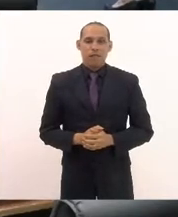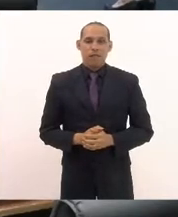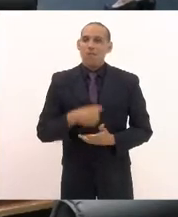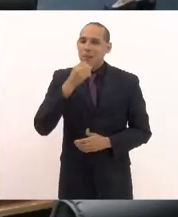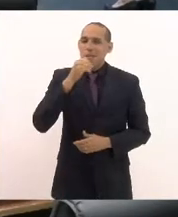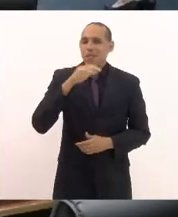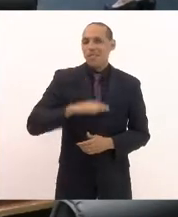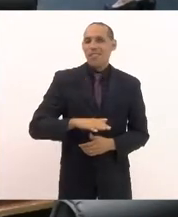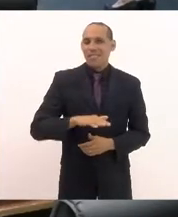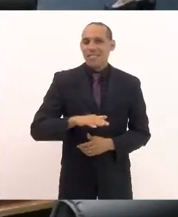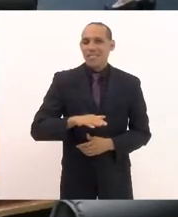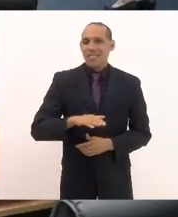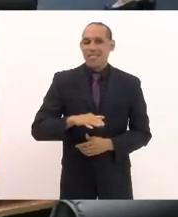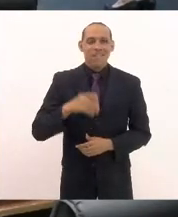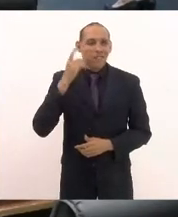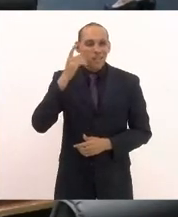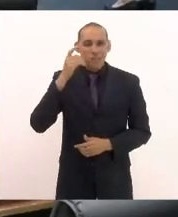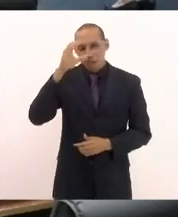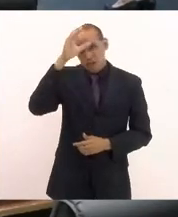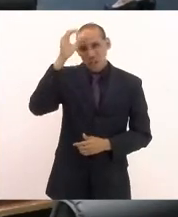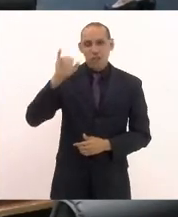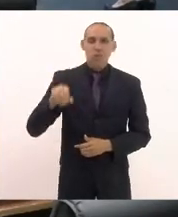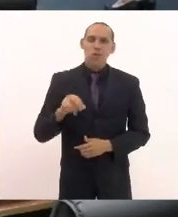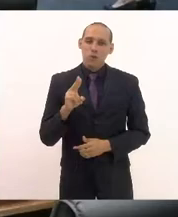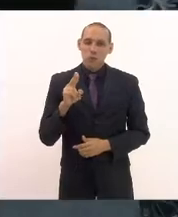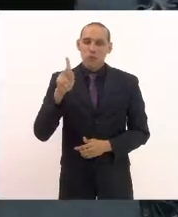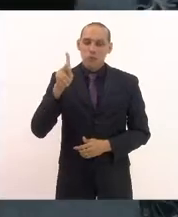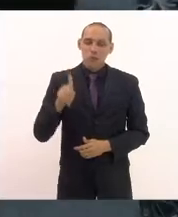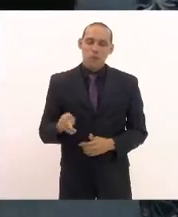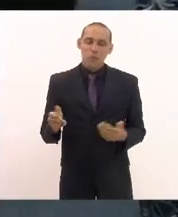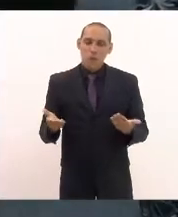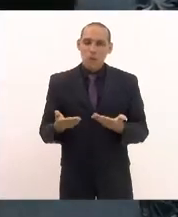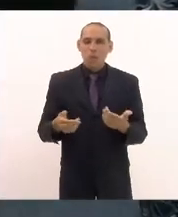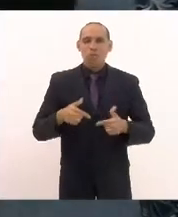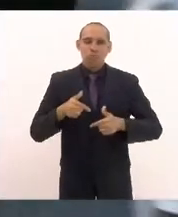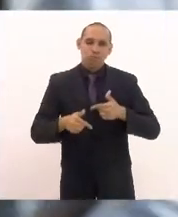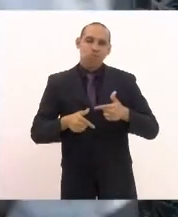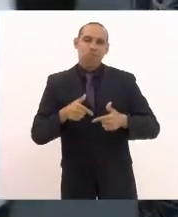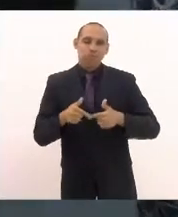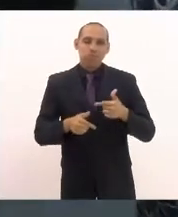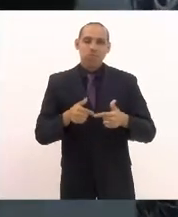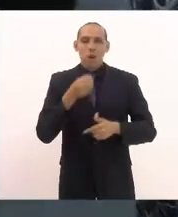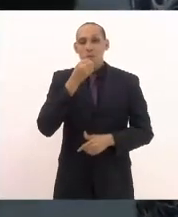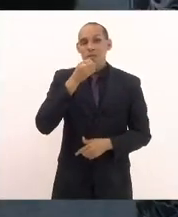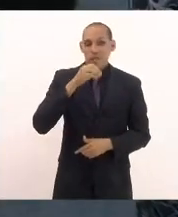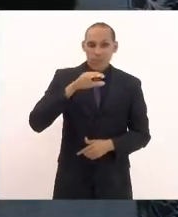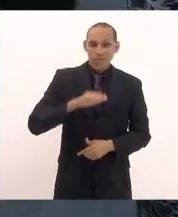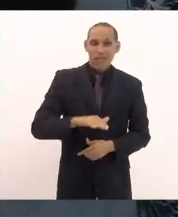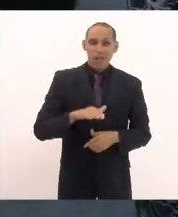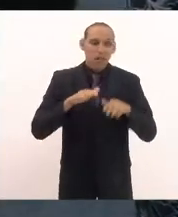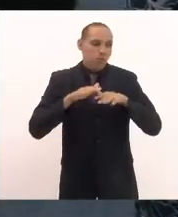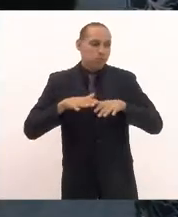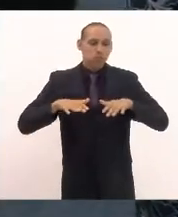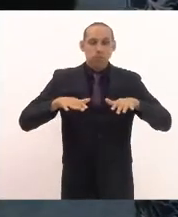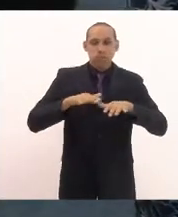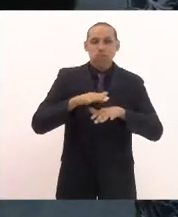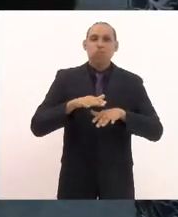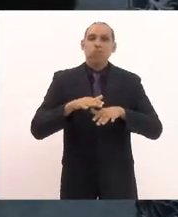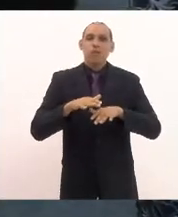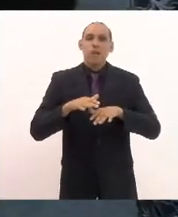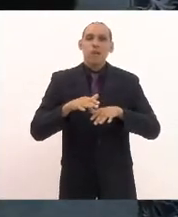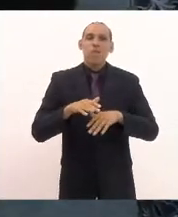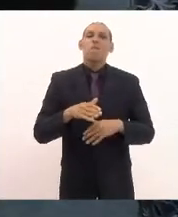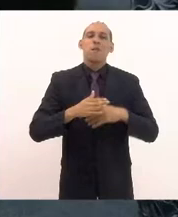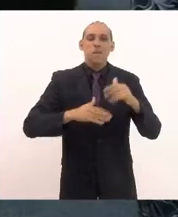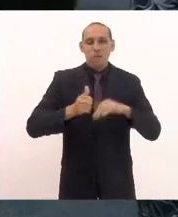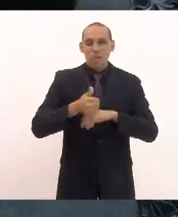Boa tarde, deputada Tia Ju, nossa presidenta em exercício. Boa tarde a todos os profissionais de educação,